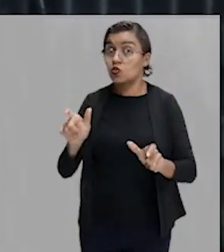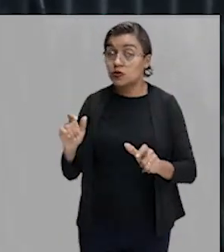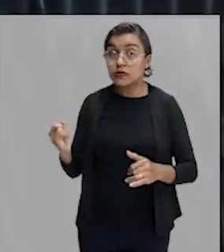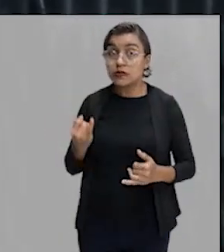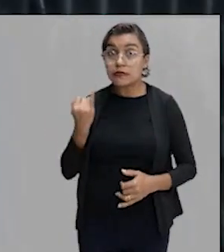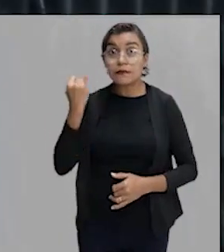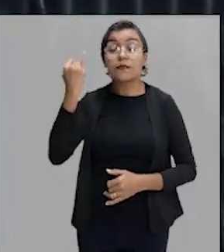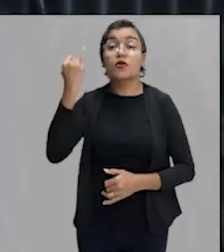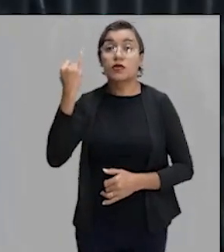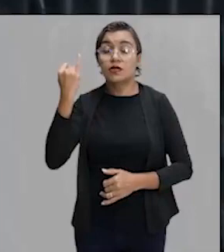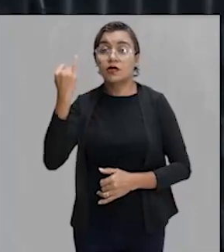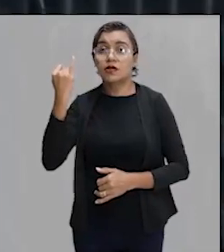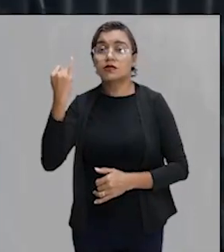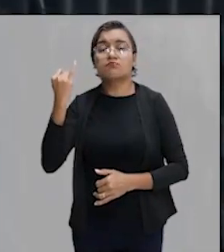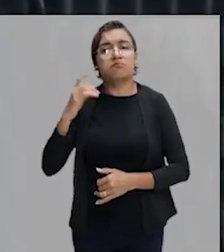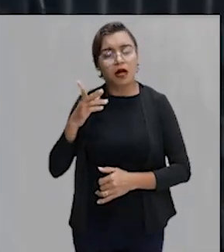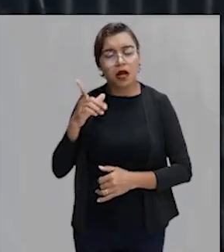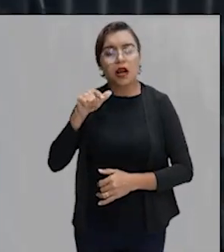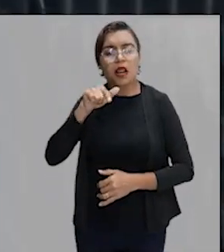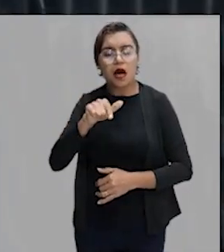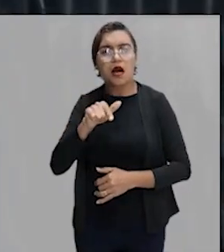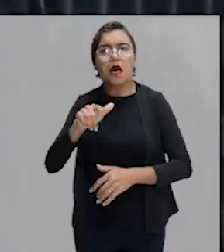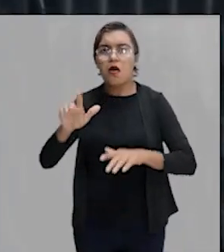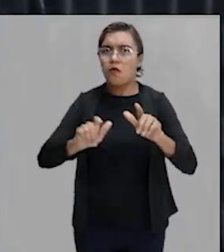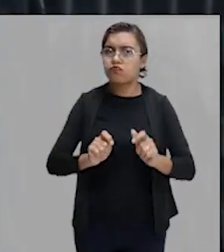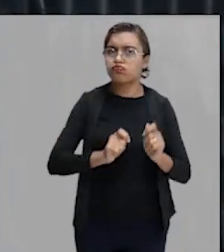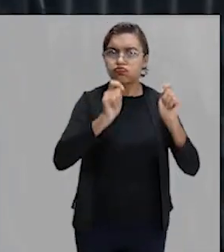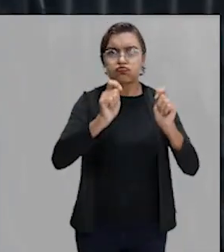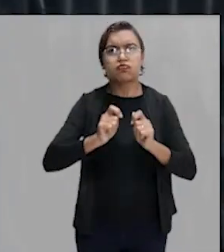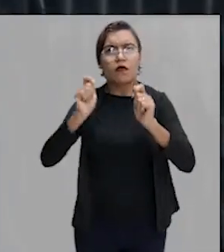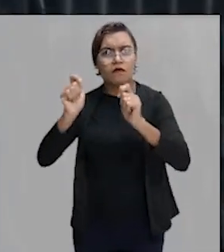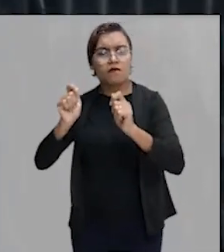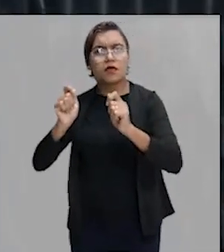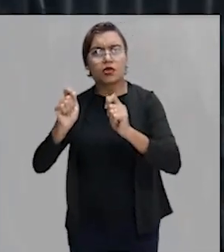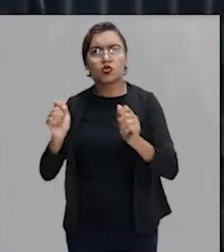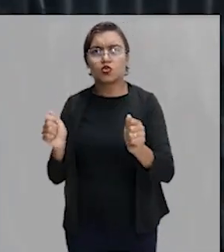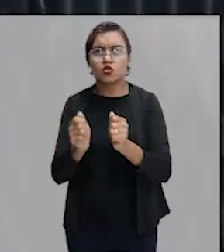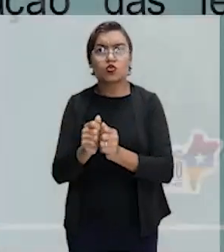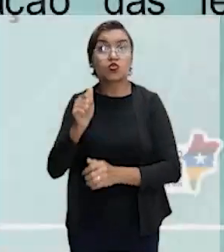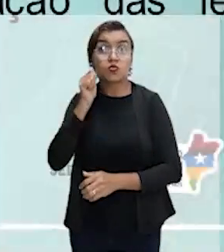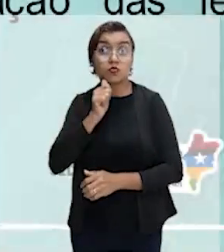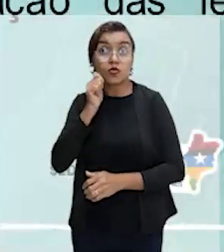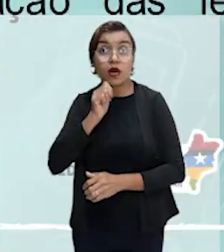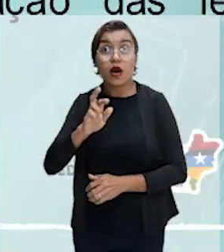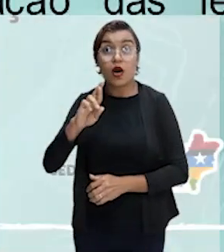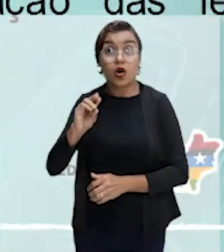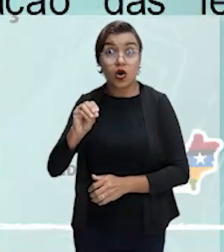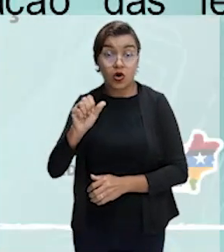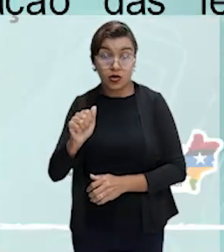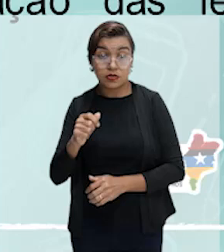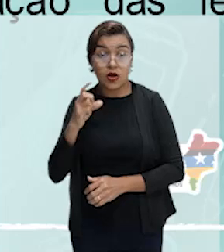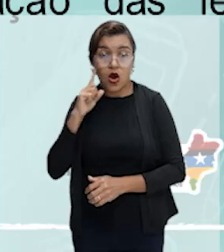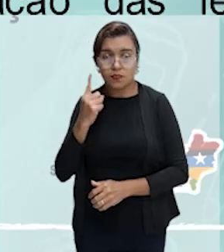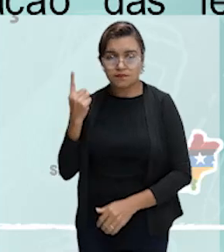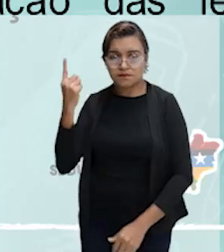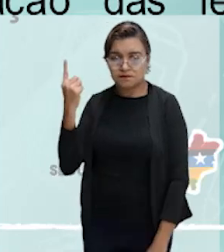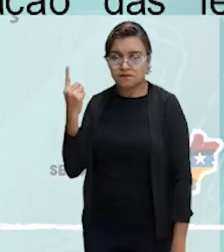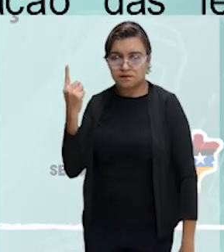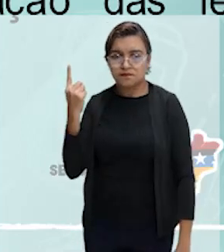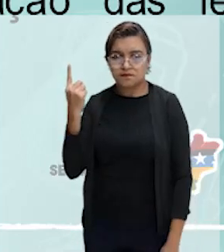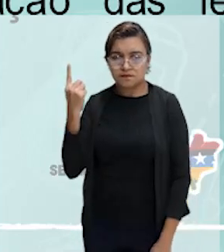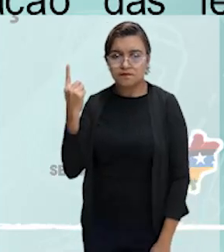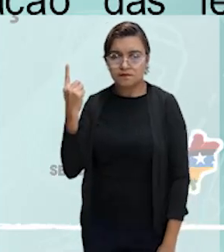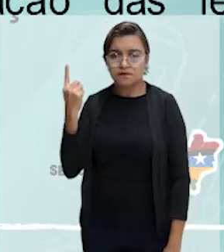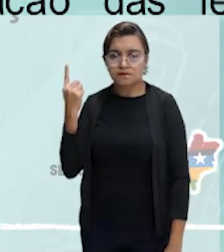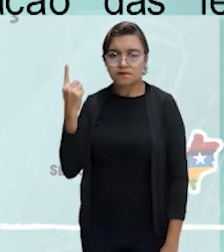para alavancar o movimento, juntamente também com Rosa Parks. Por isso que esses três estão aqui no quadro. Martin Luther King, Rosa